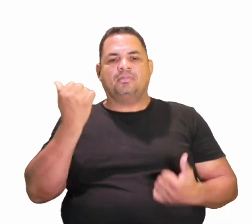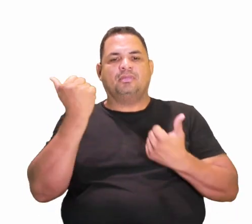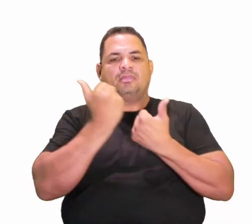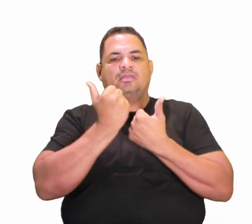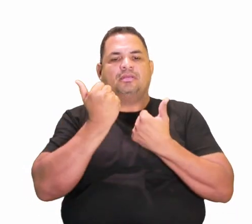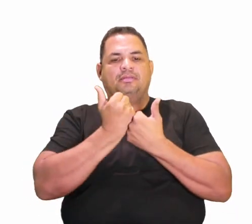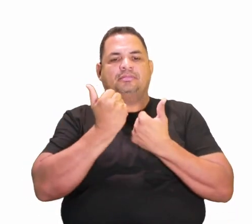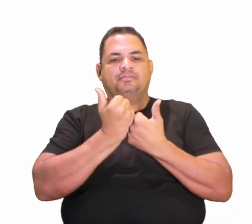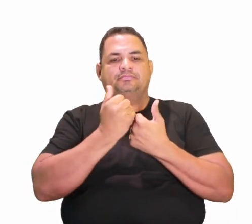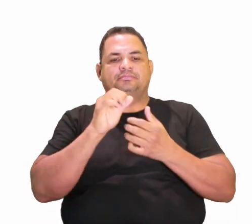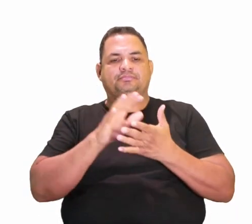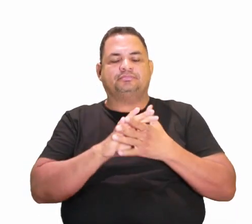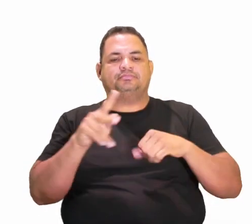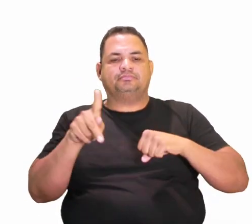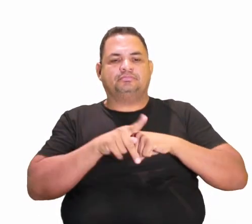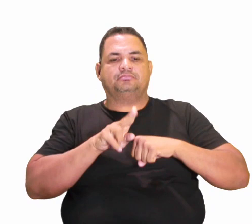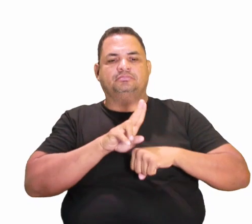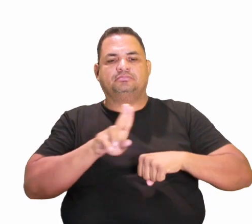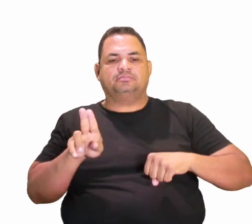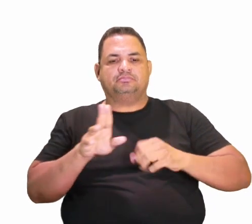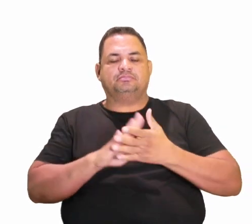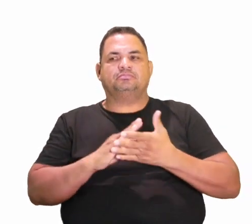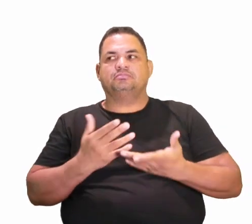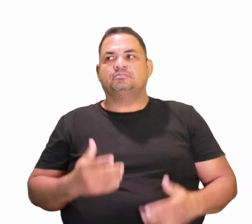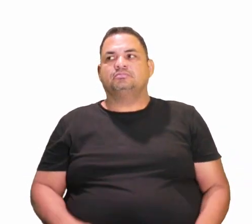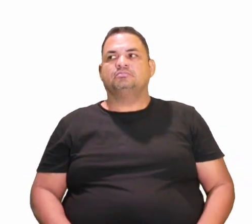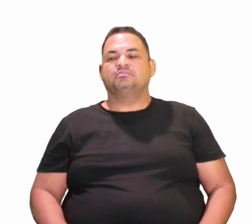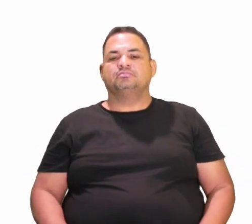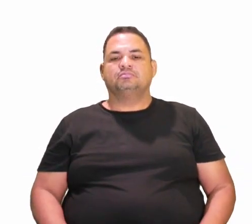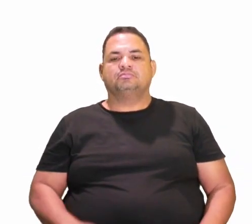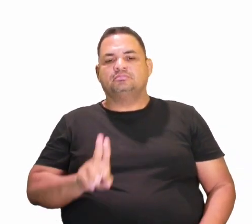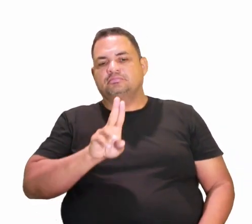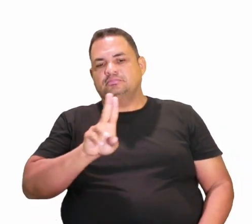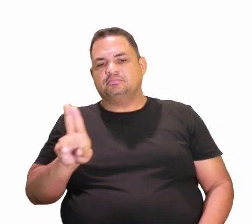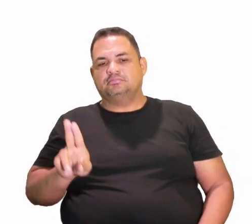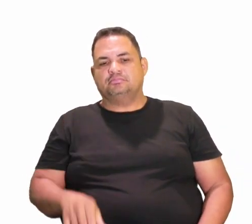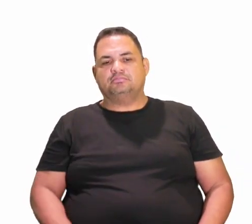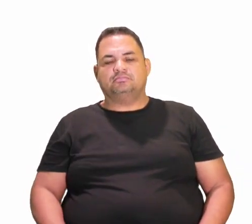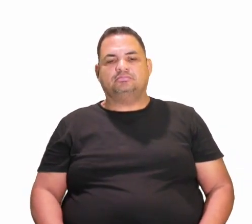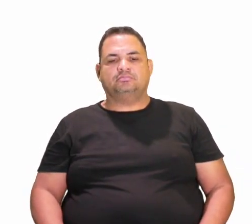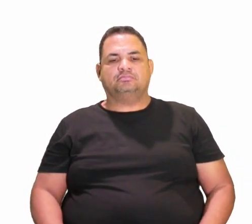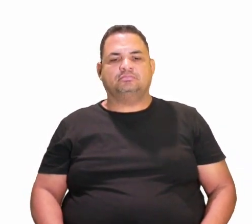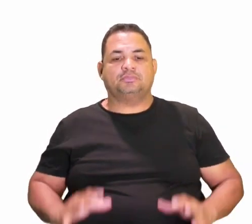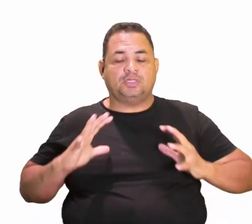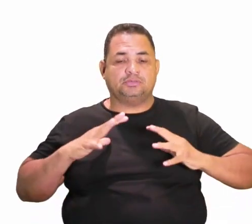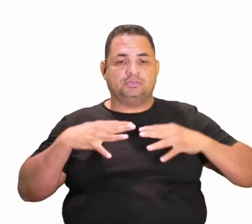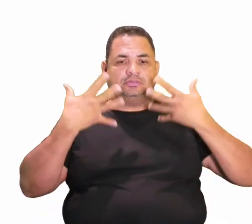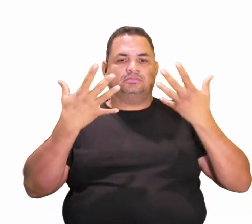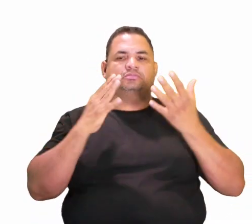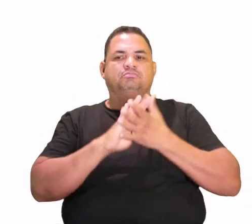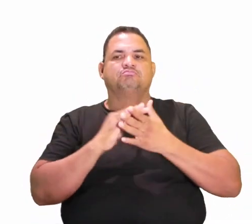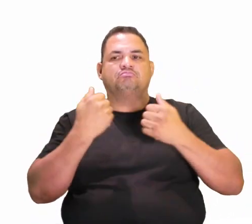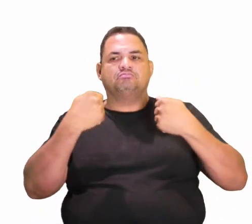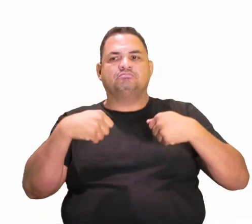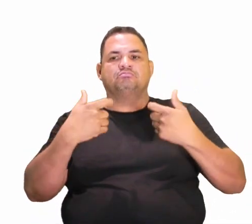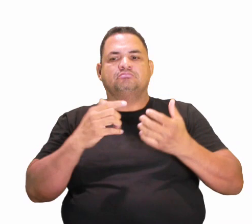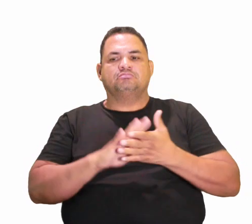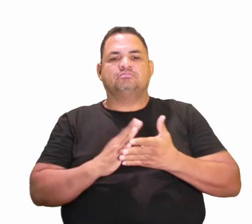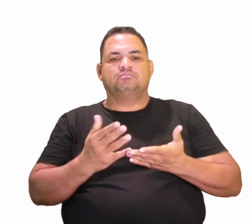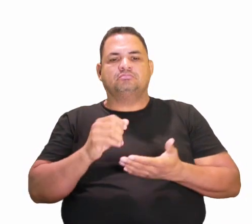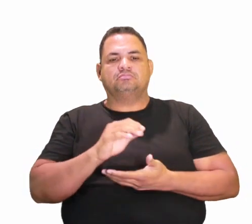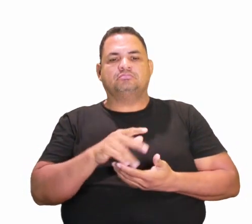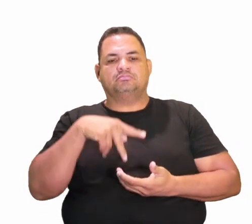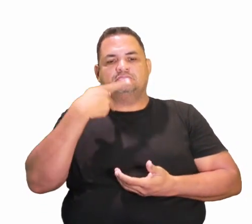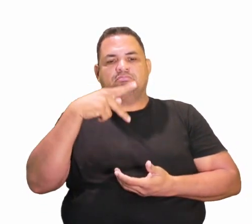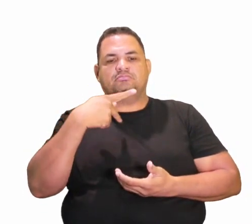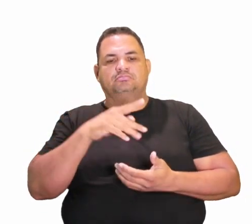substituir esse pronome pessoal it pelo nome da celebração, eu posso. Eu posso